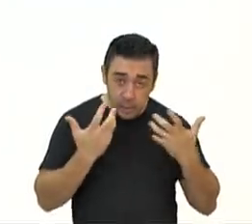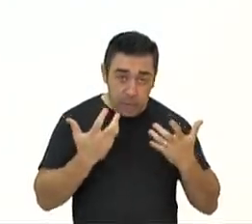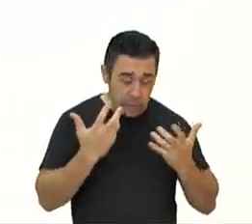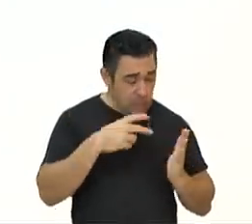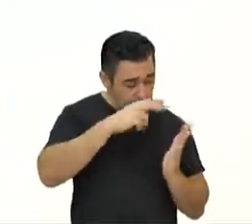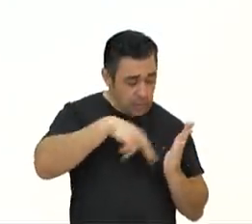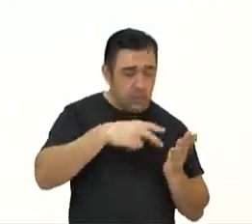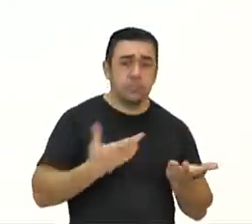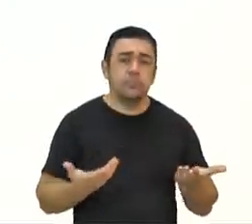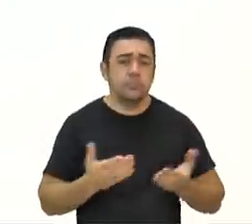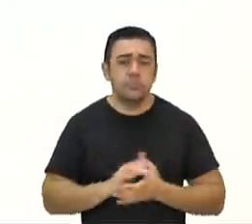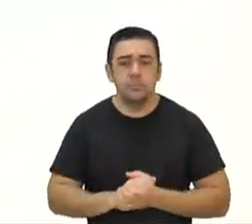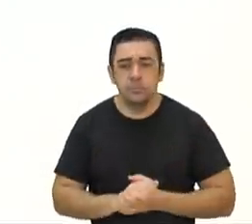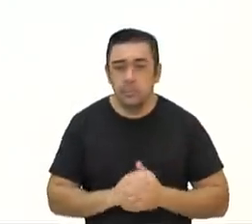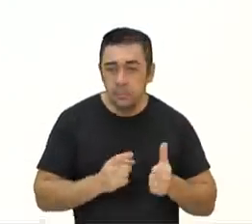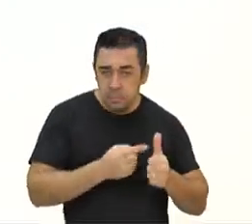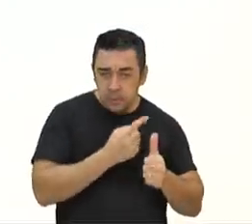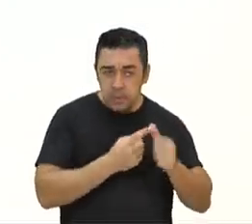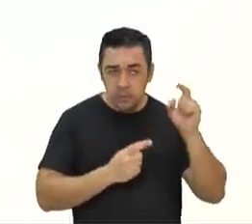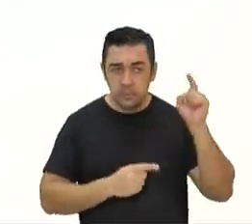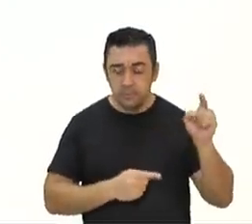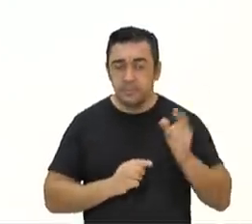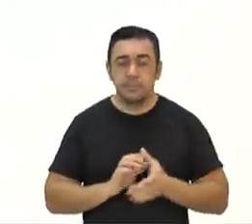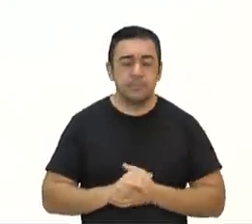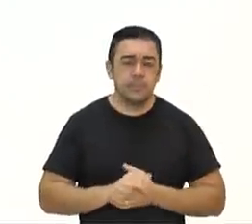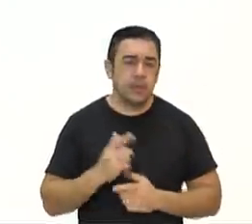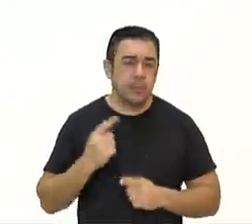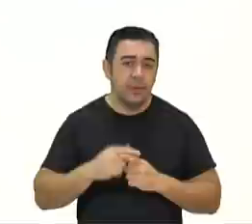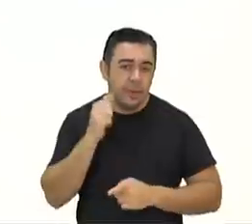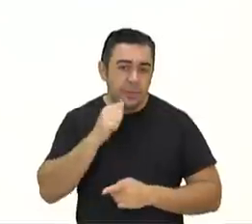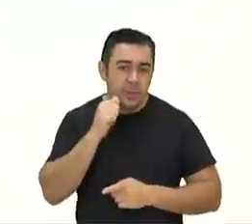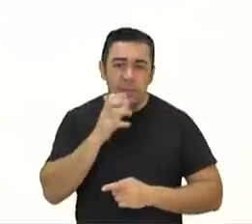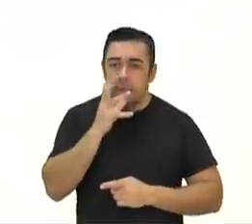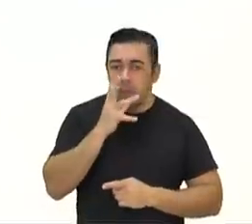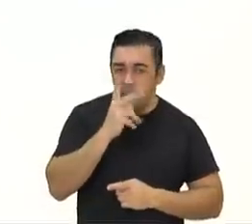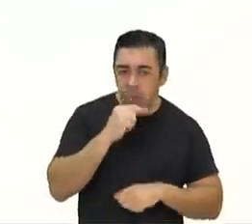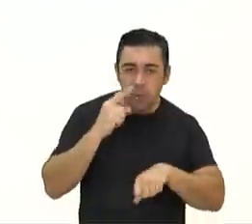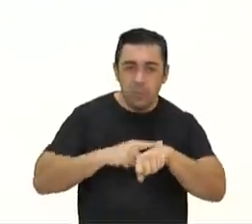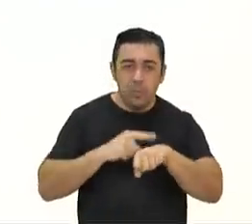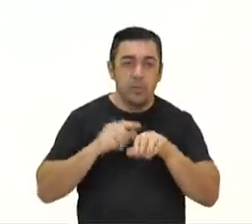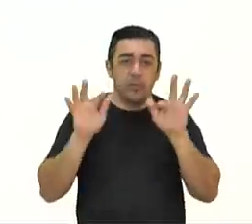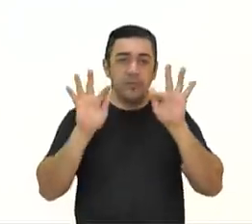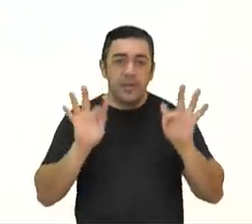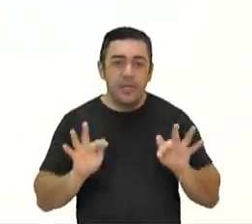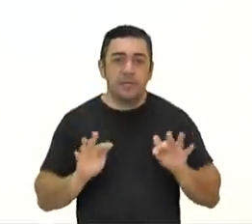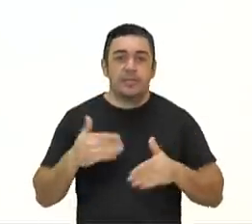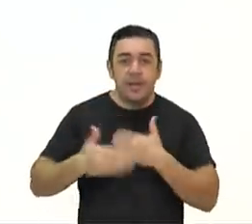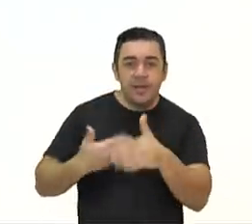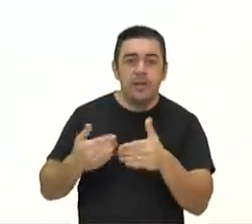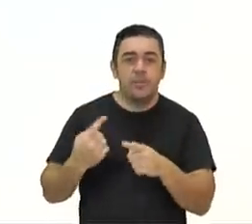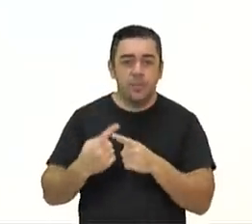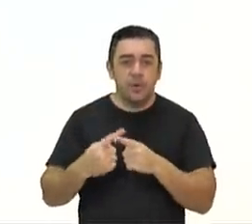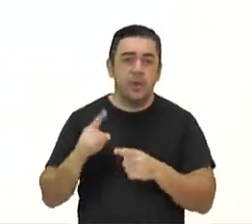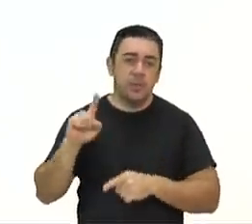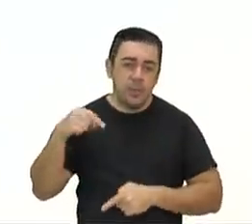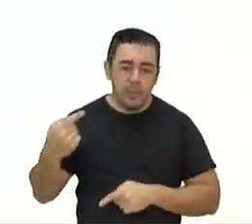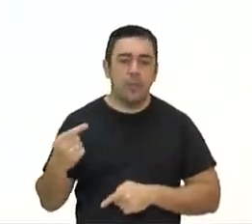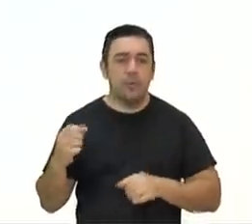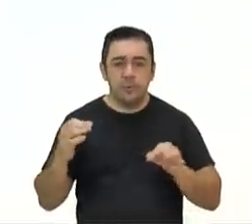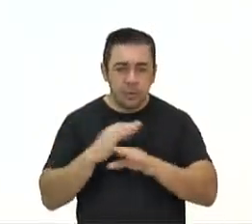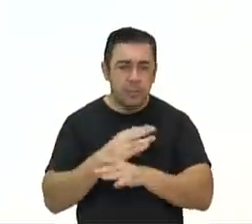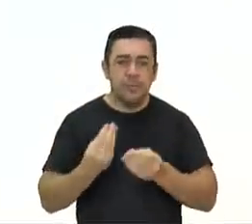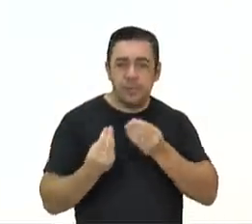tanto? Primeira possibilidade. Ela pretende adiar o momento de felicidade, pois uma hora teria que